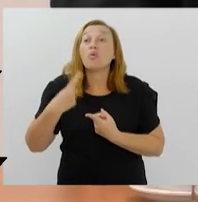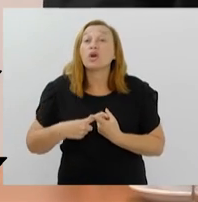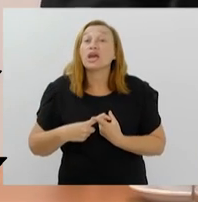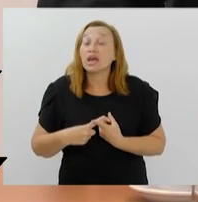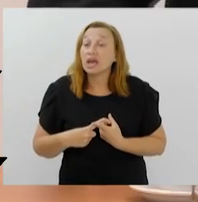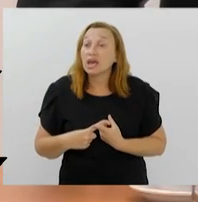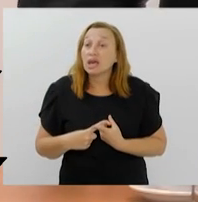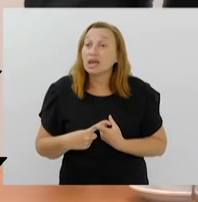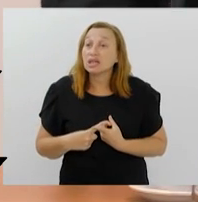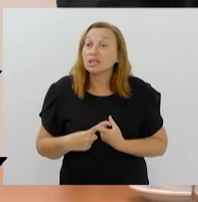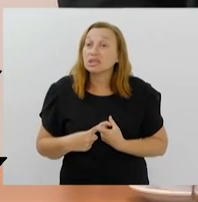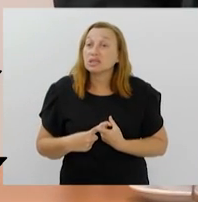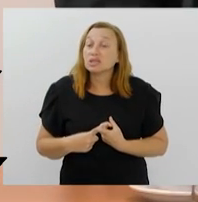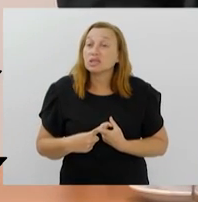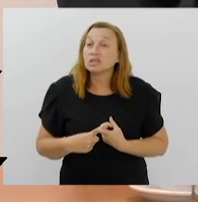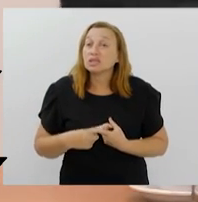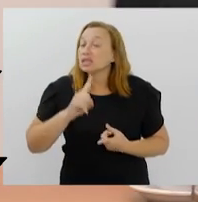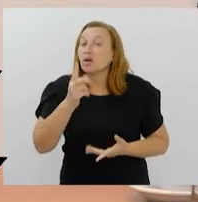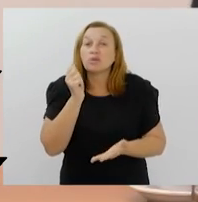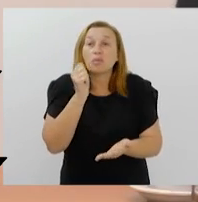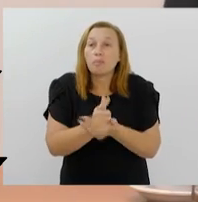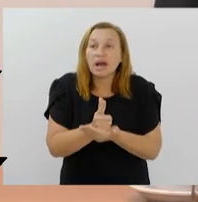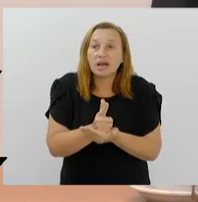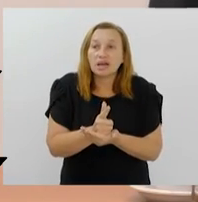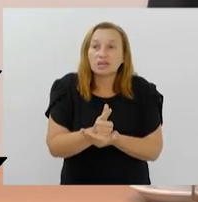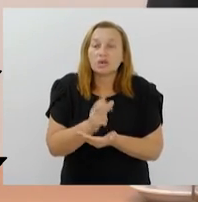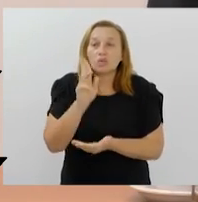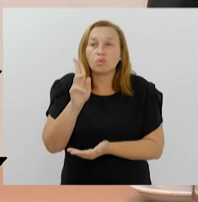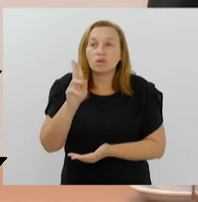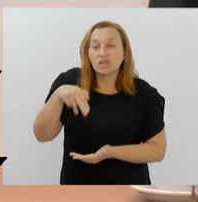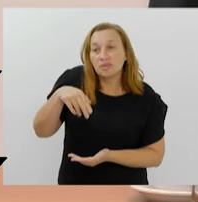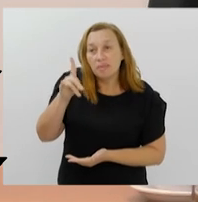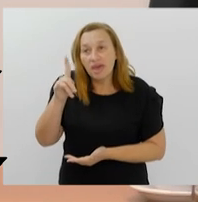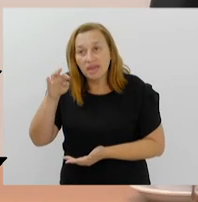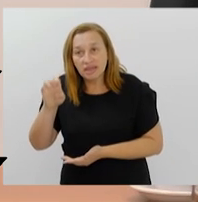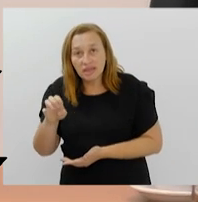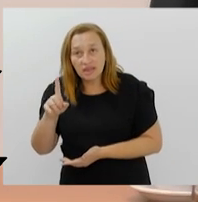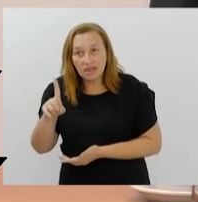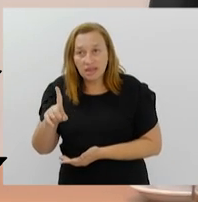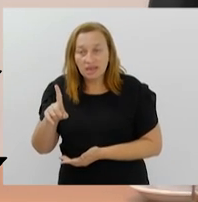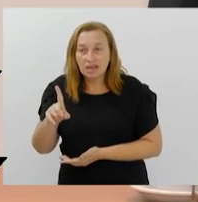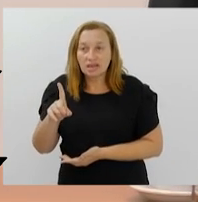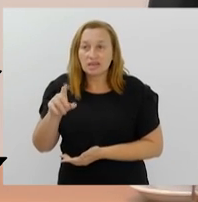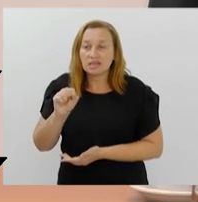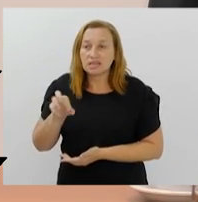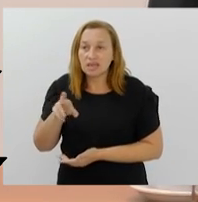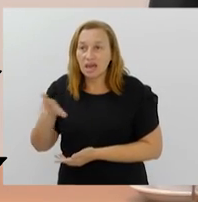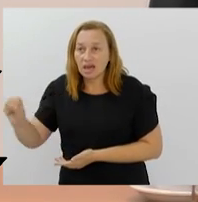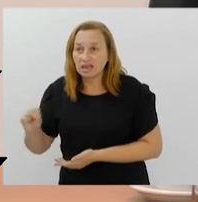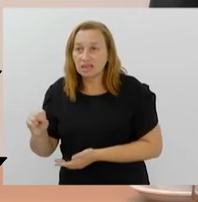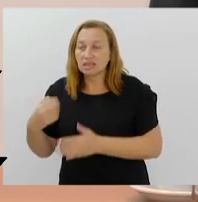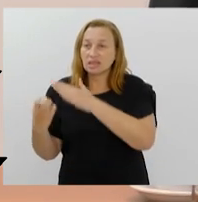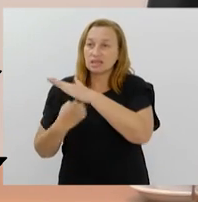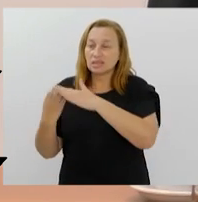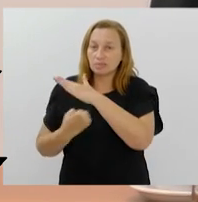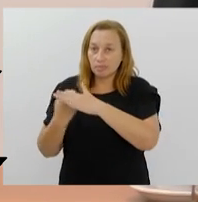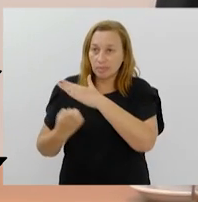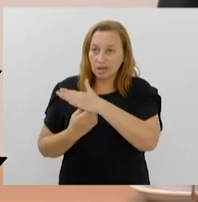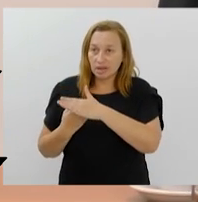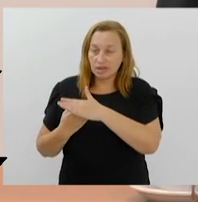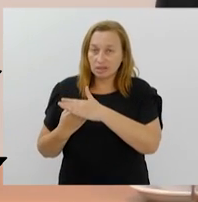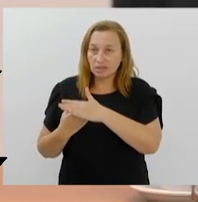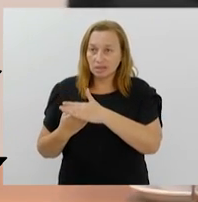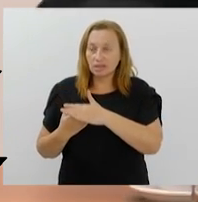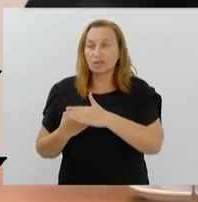estão dando calote a Unimed Serrana tá dando calote nas empresas que prestam serviço para eles isso